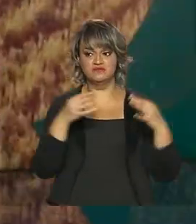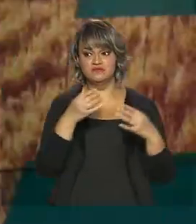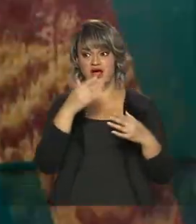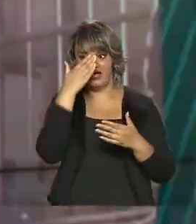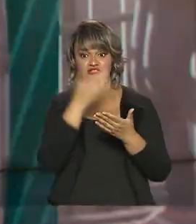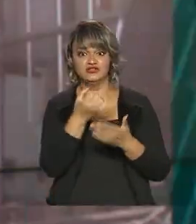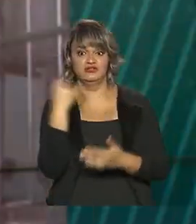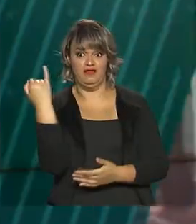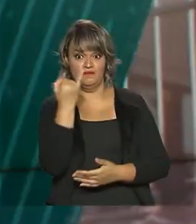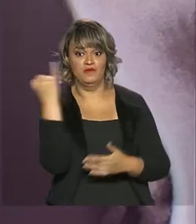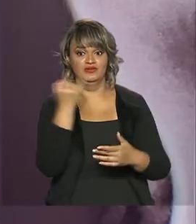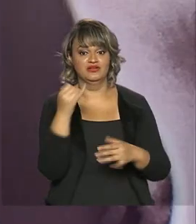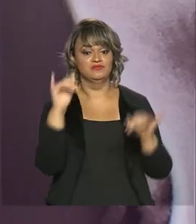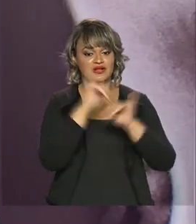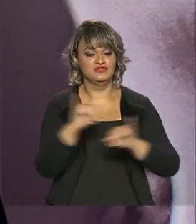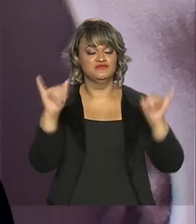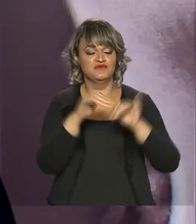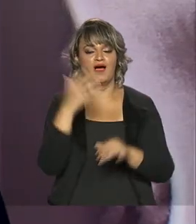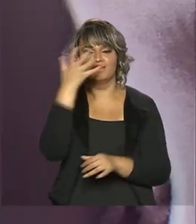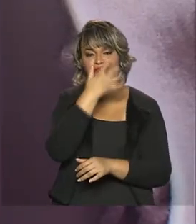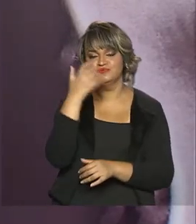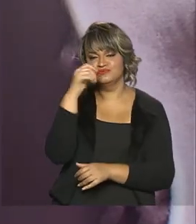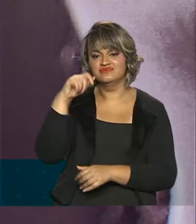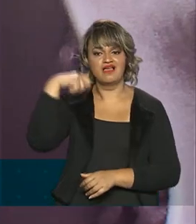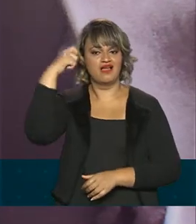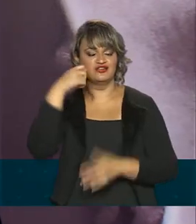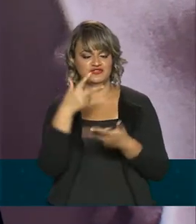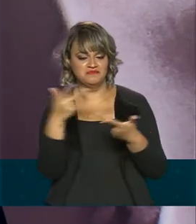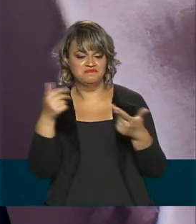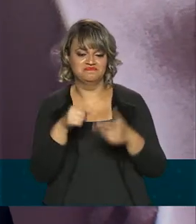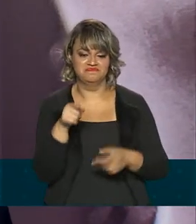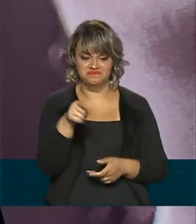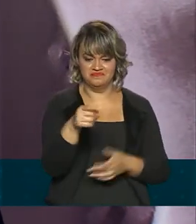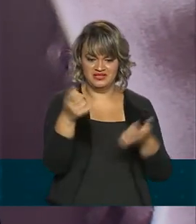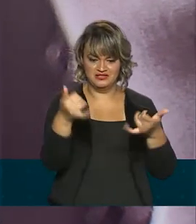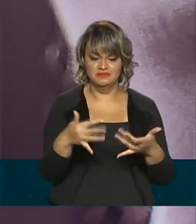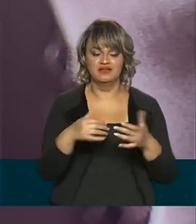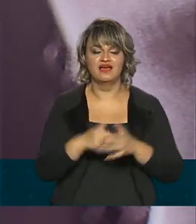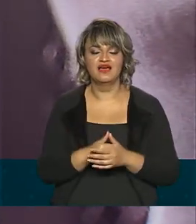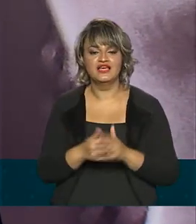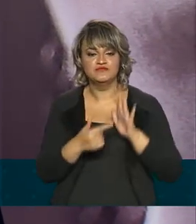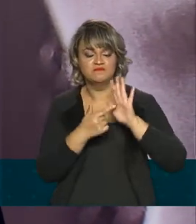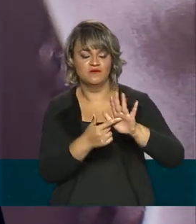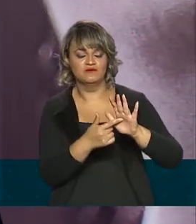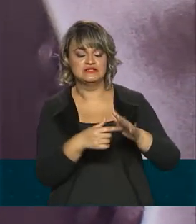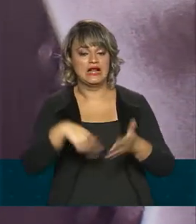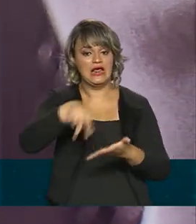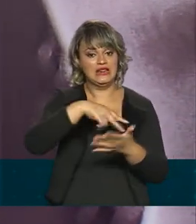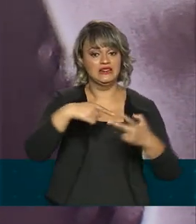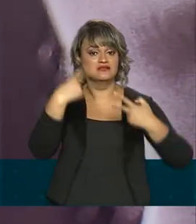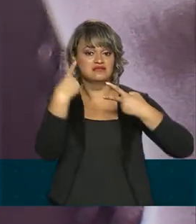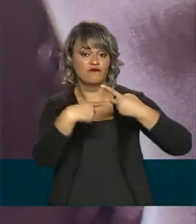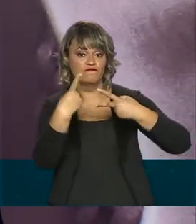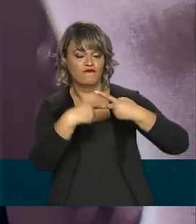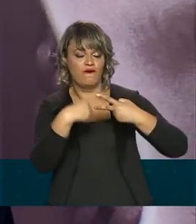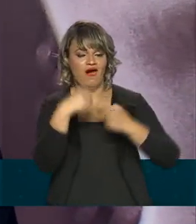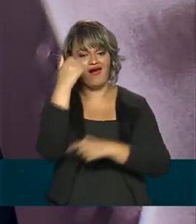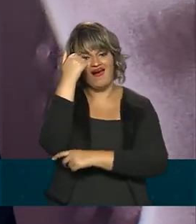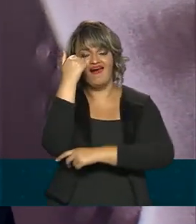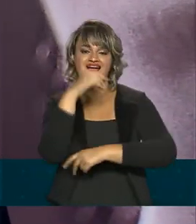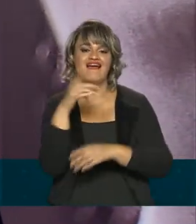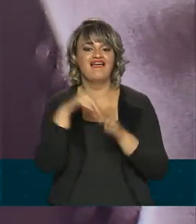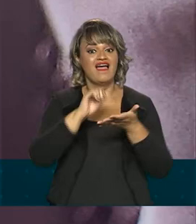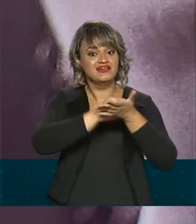dos músicos e artistas isso daí vai finalmente colocar o forró dentro do calendário